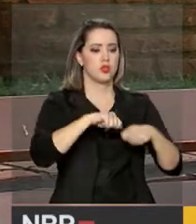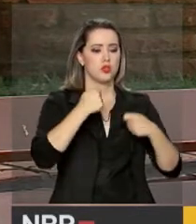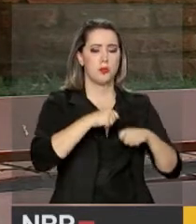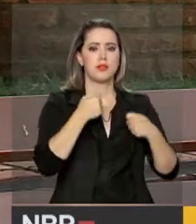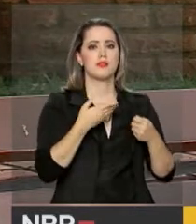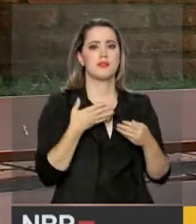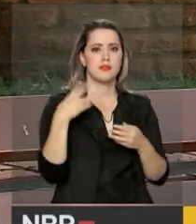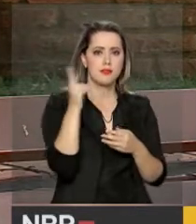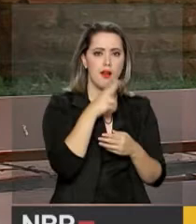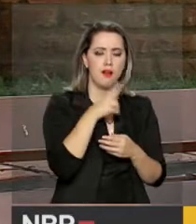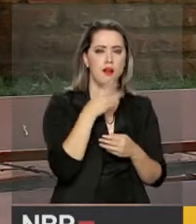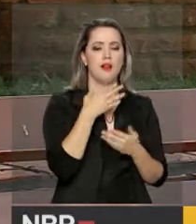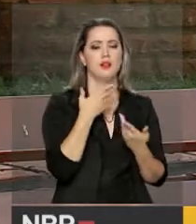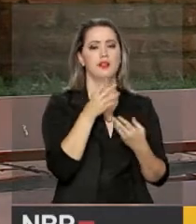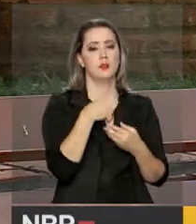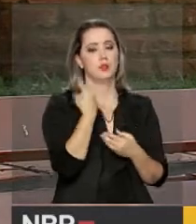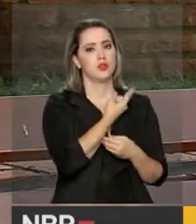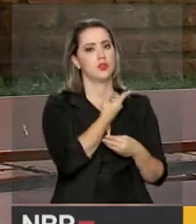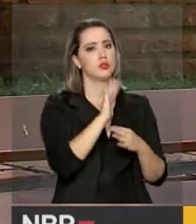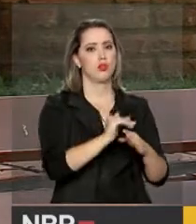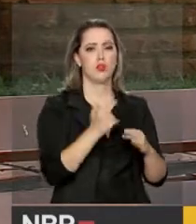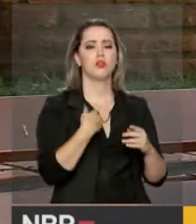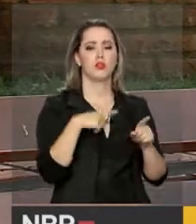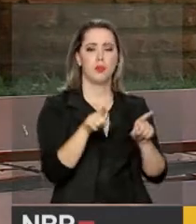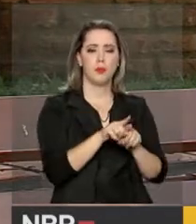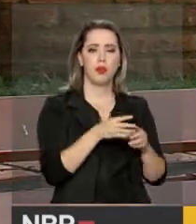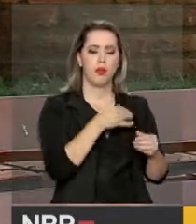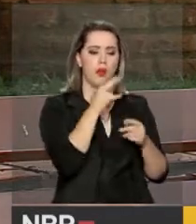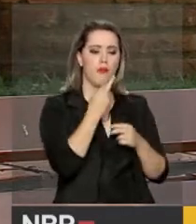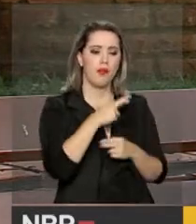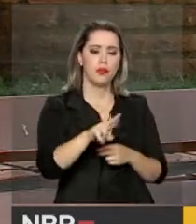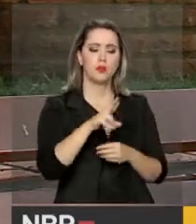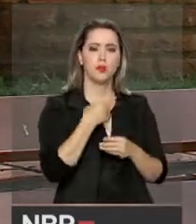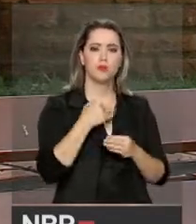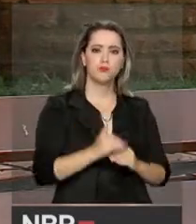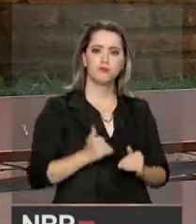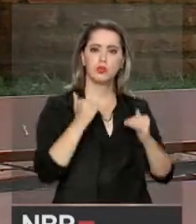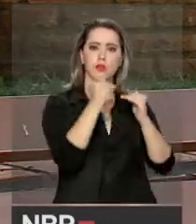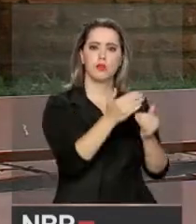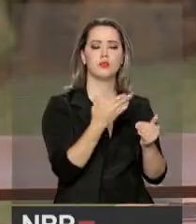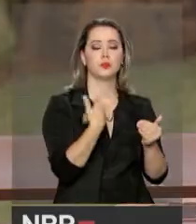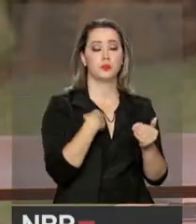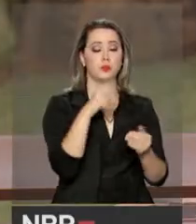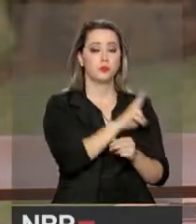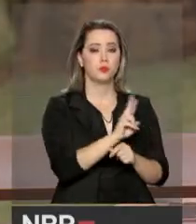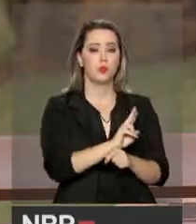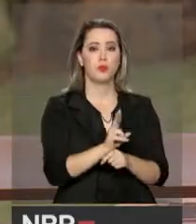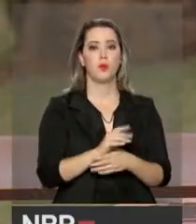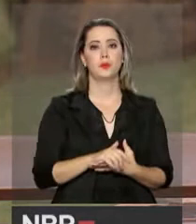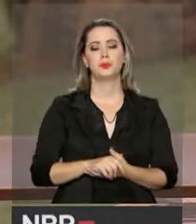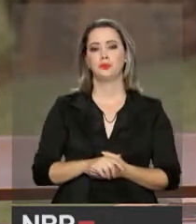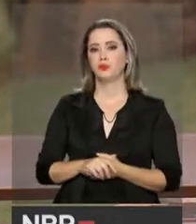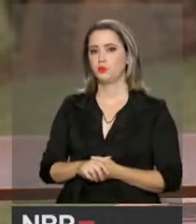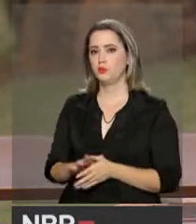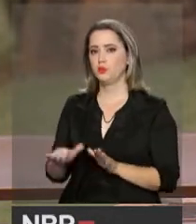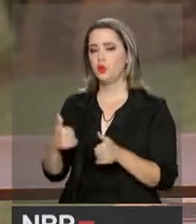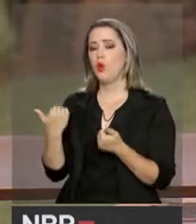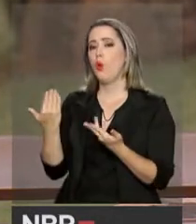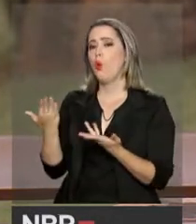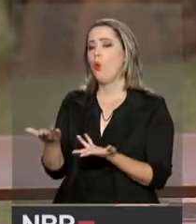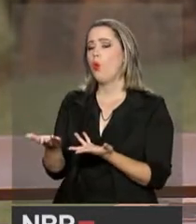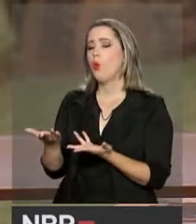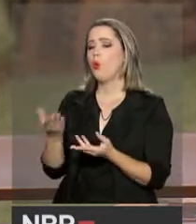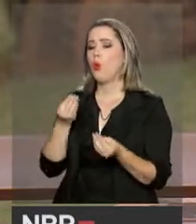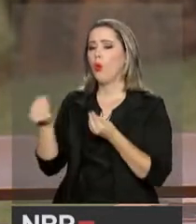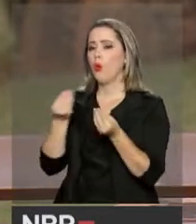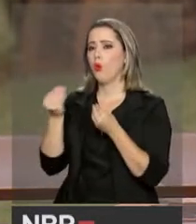maior velocidade, também elas podem ser passadas na frente diretamente pela denúncia. E aí, qual canal